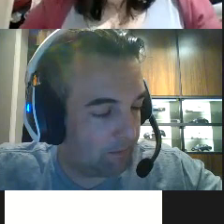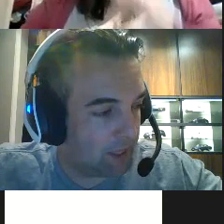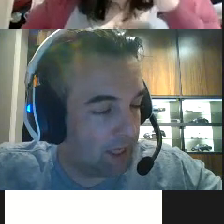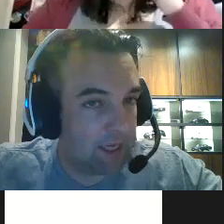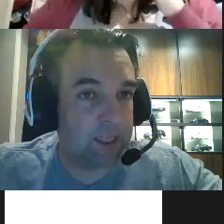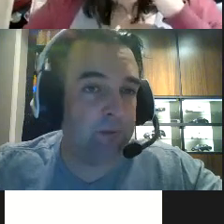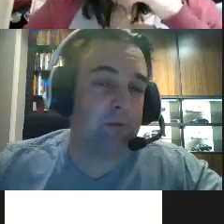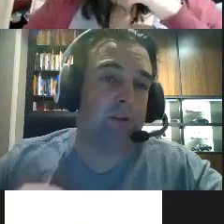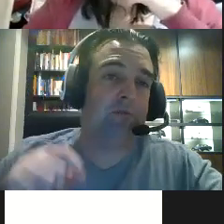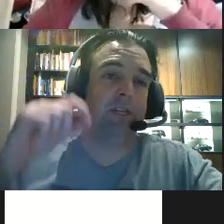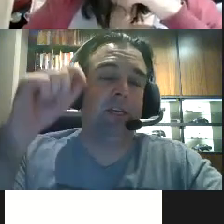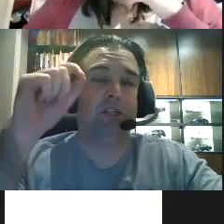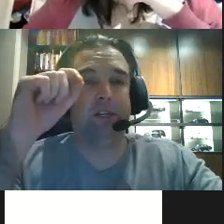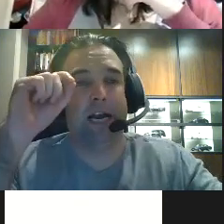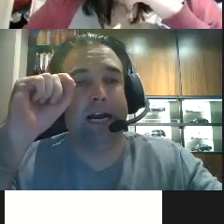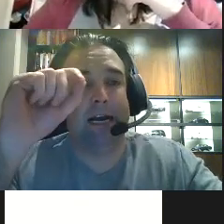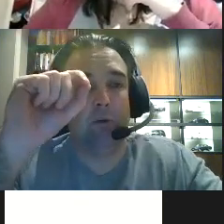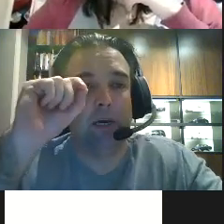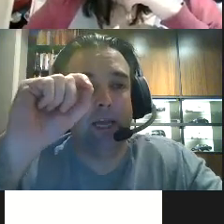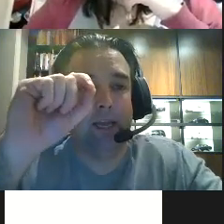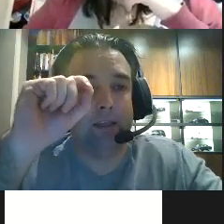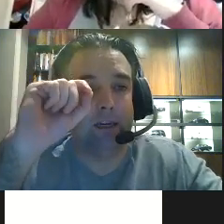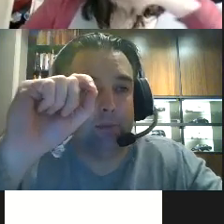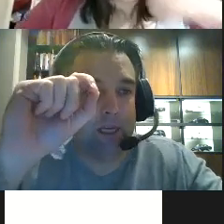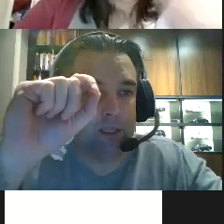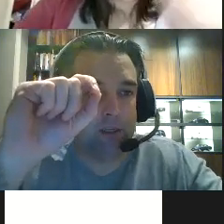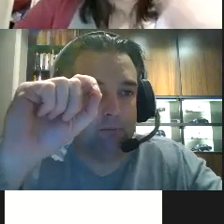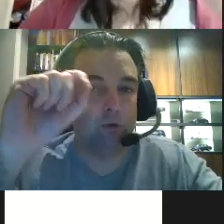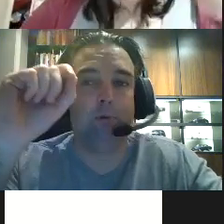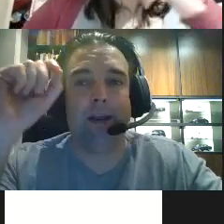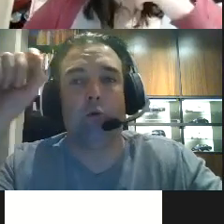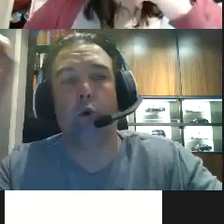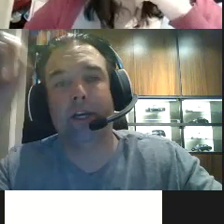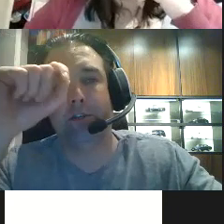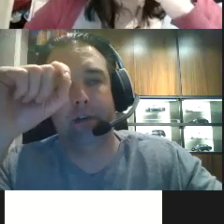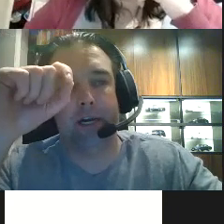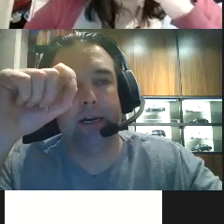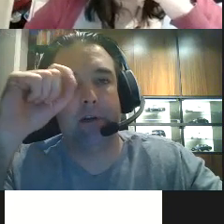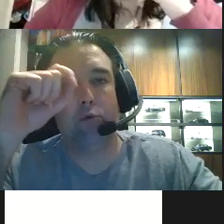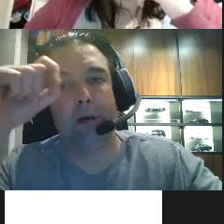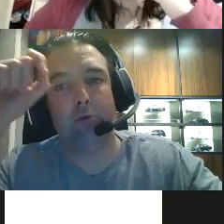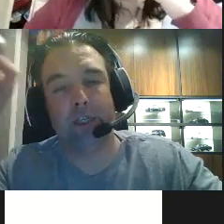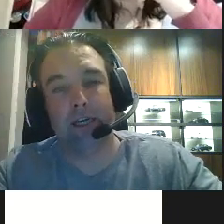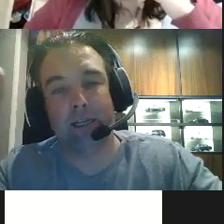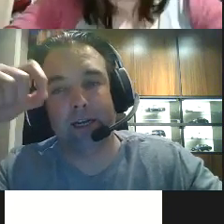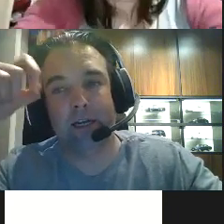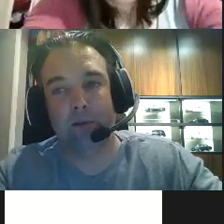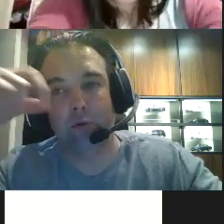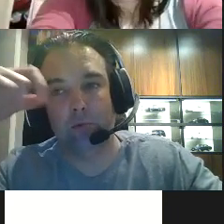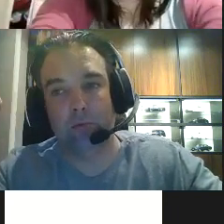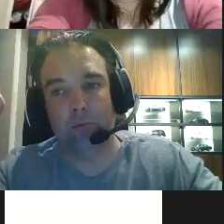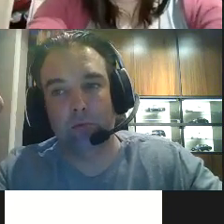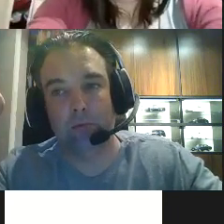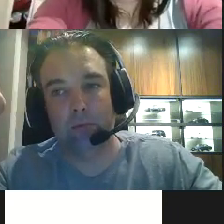sedimentologia. Sedimentologia é o seguinte: a água é transparente. Qualquer cor que tiver na água é alguma coisa que ela está